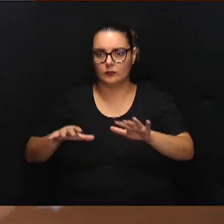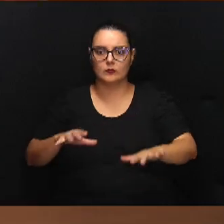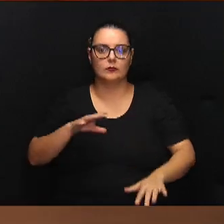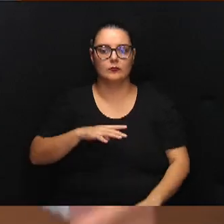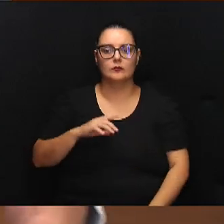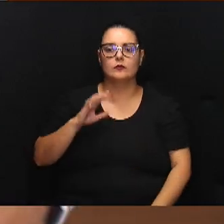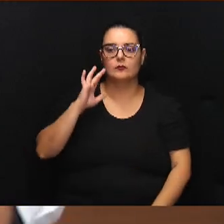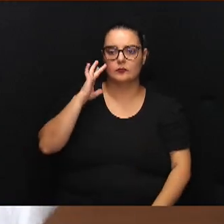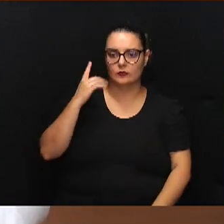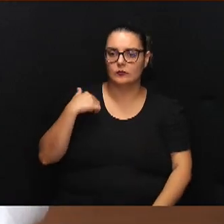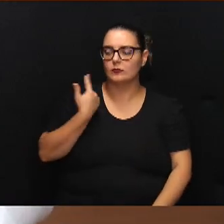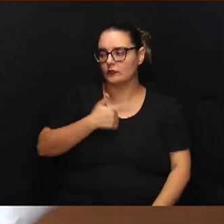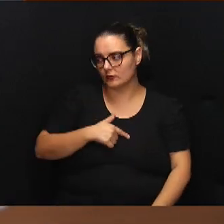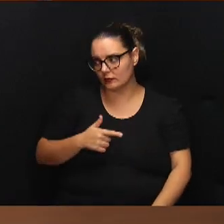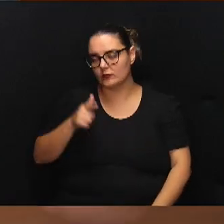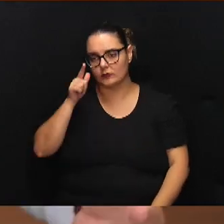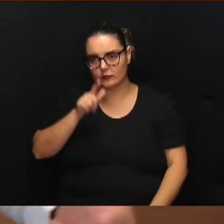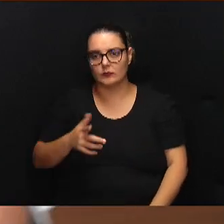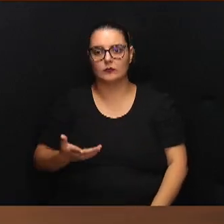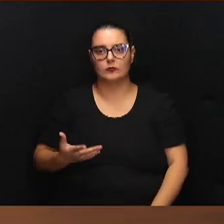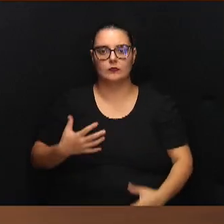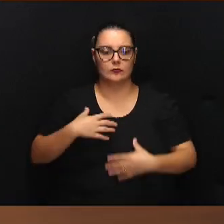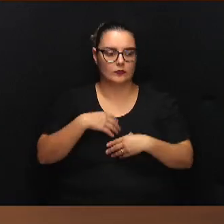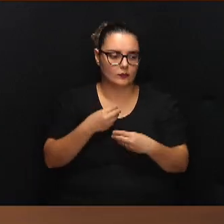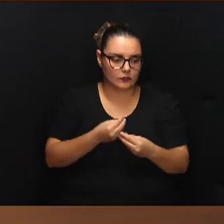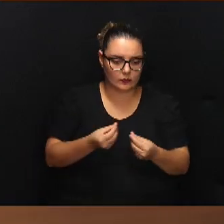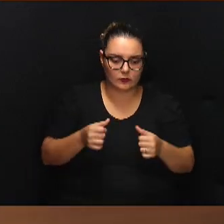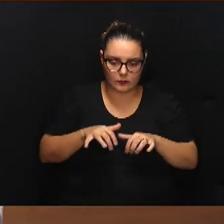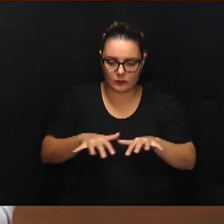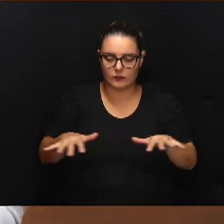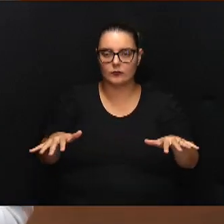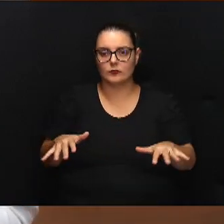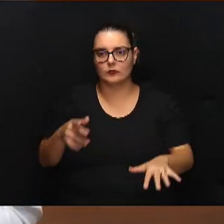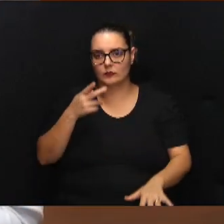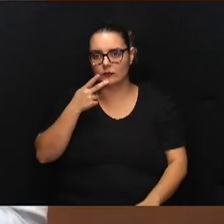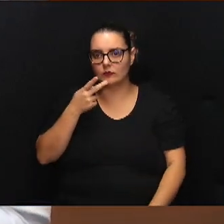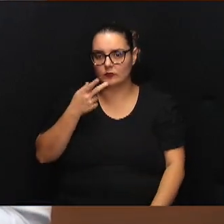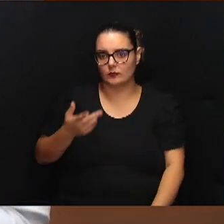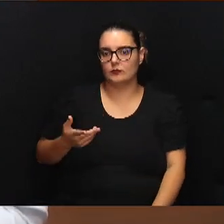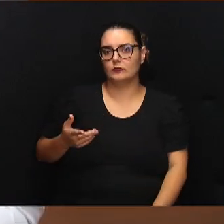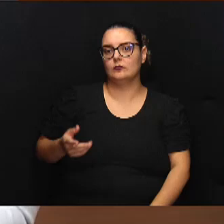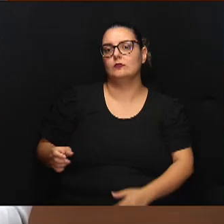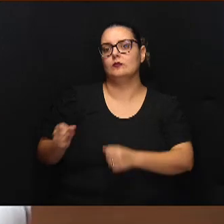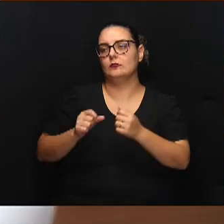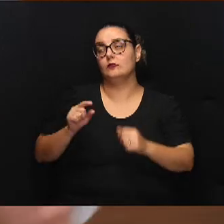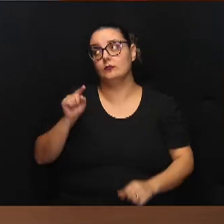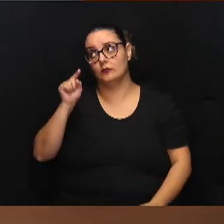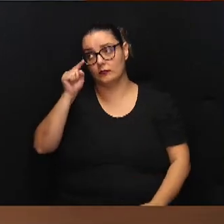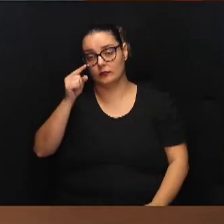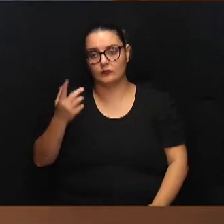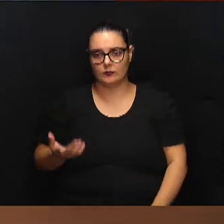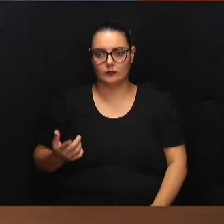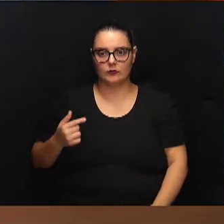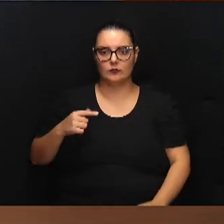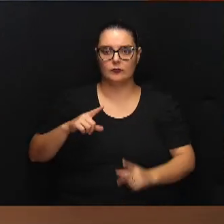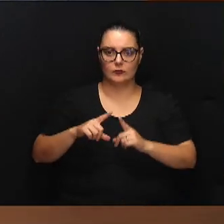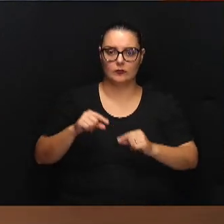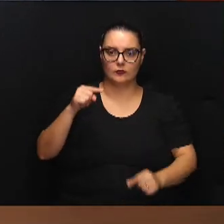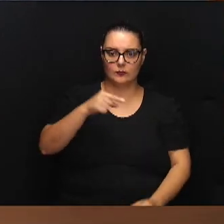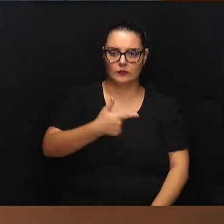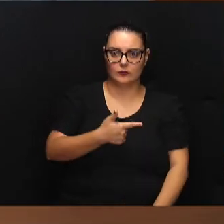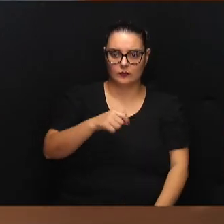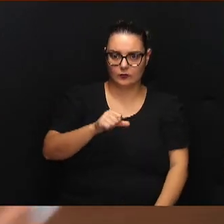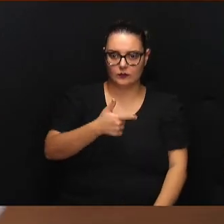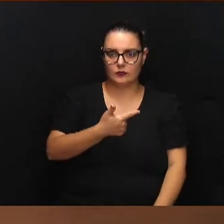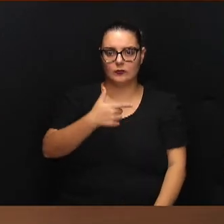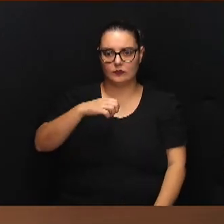gente vai conseguir se sensibilizar o poder lá em cima. Eu vou estar em Brasília agora, dia 28,